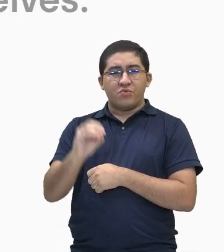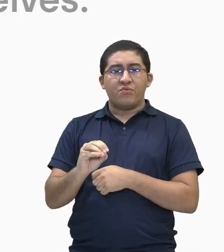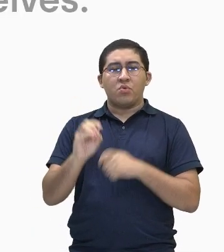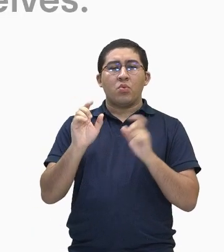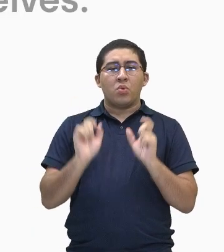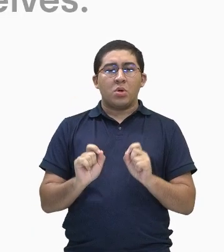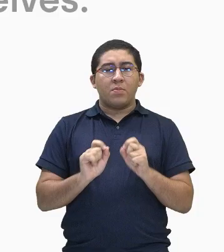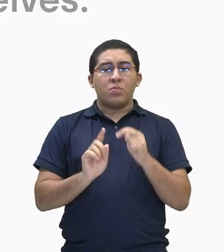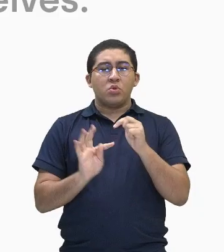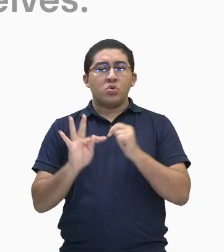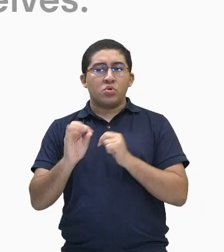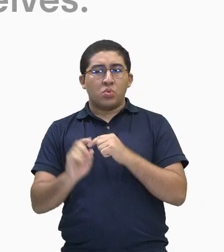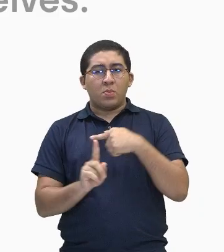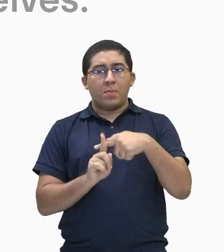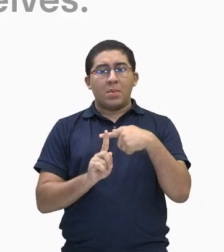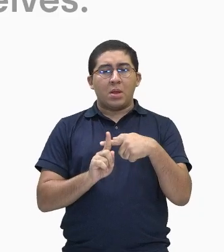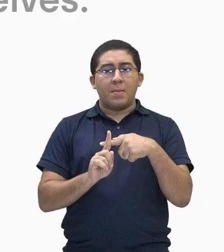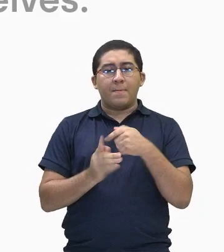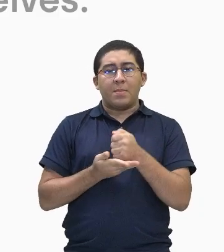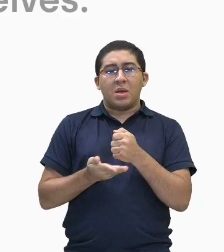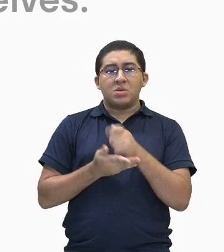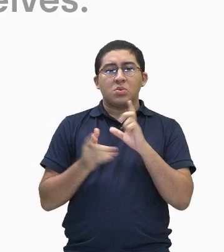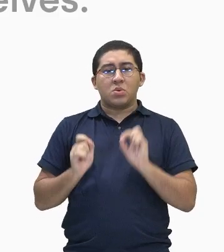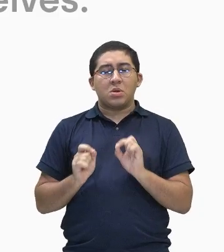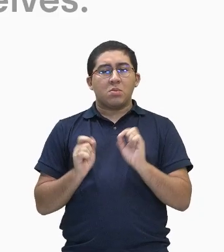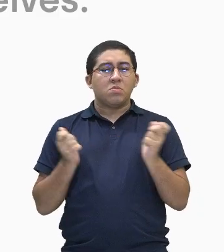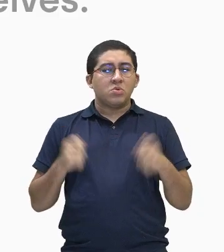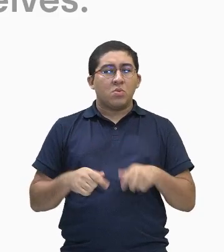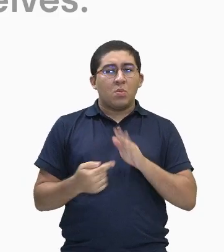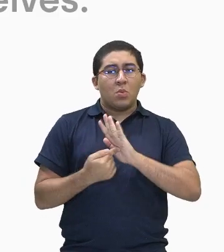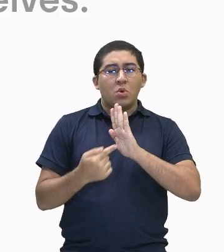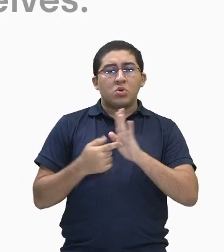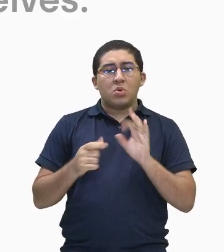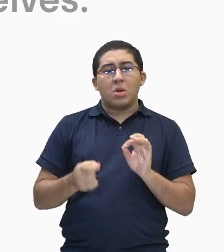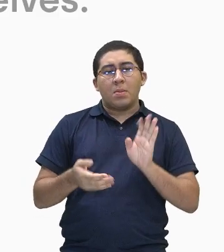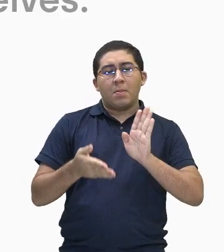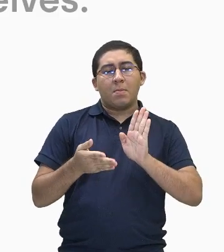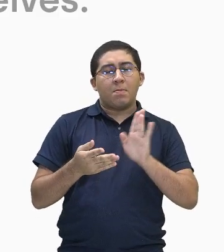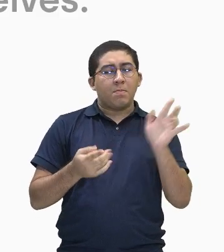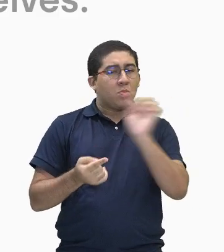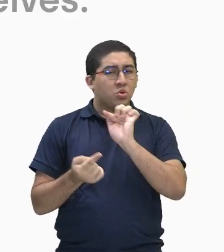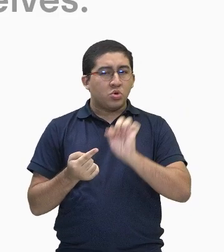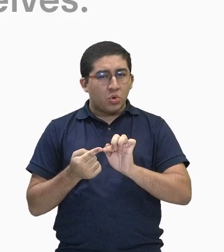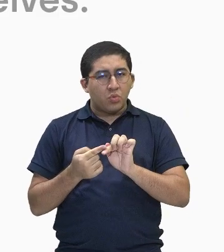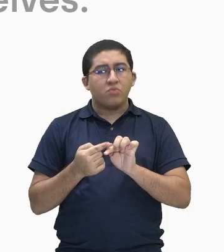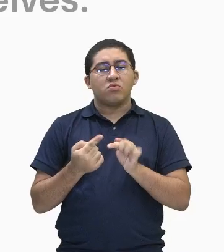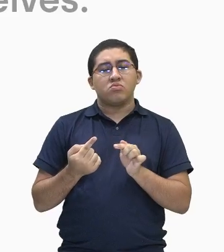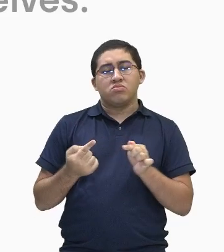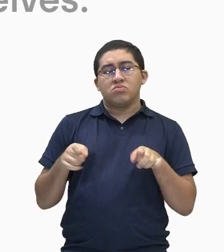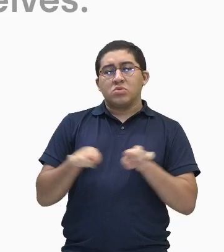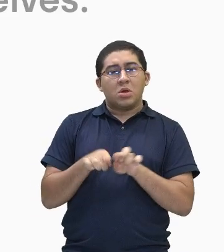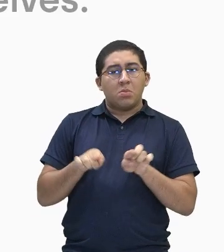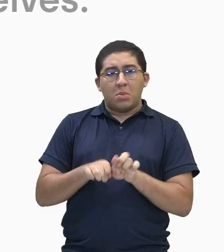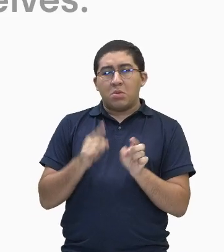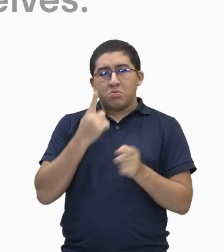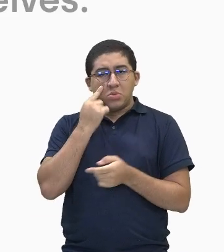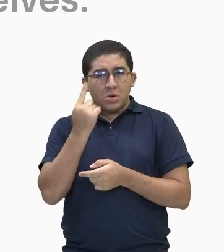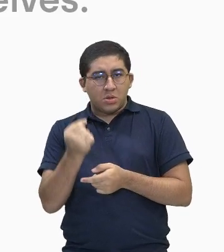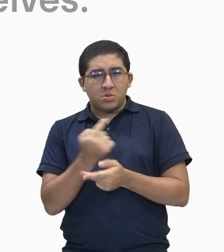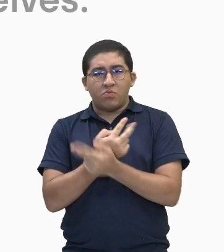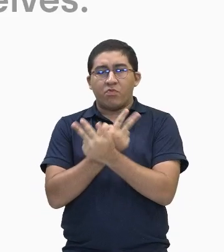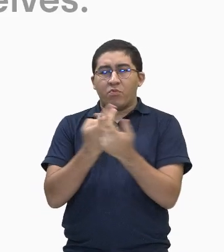mais a sua forma base, para quê? Para indicar propósito, intenção e objetivo.